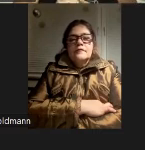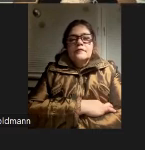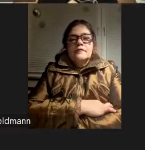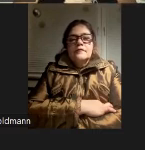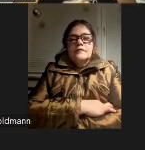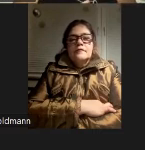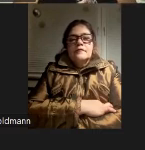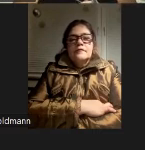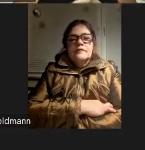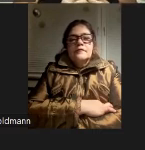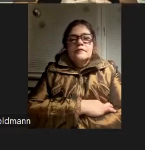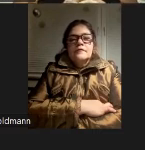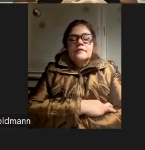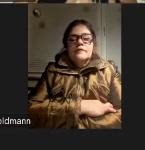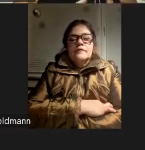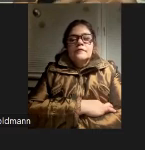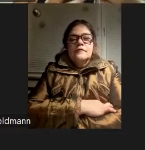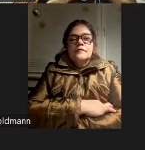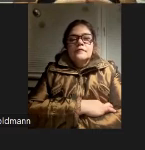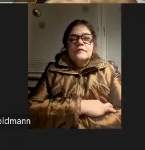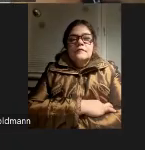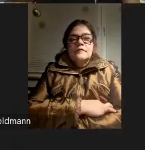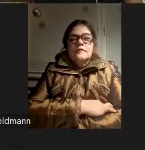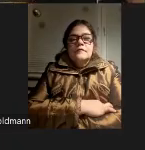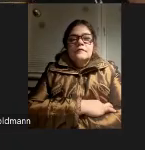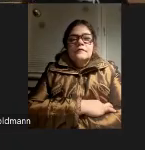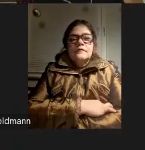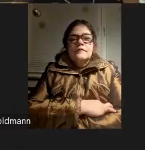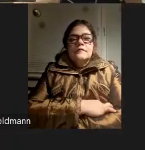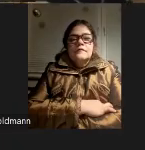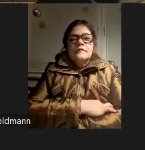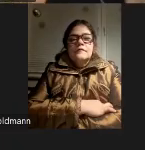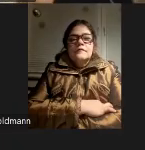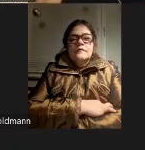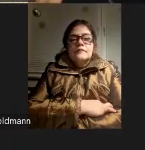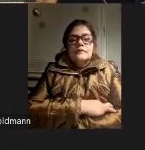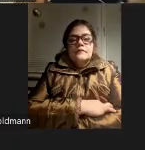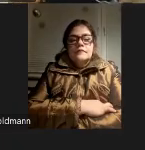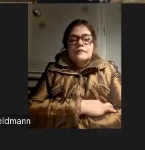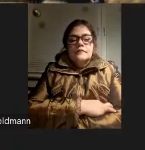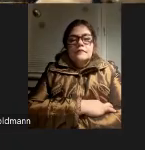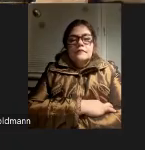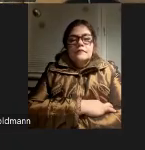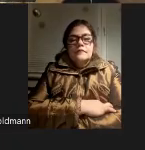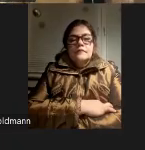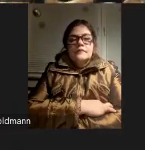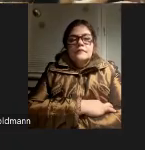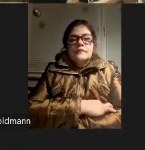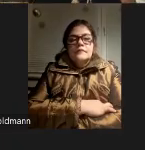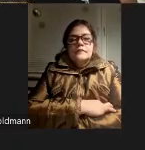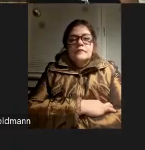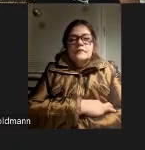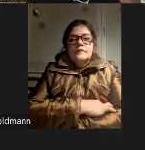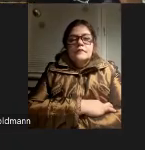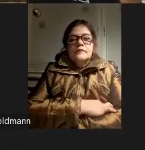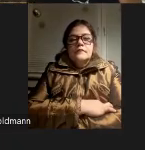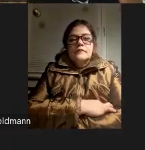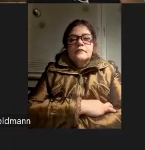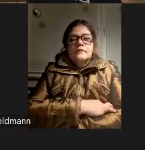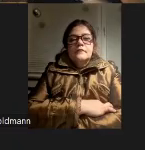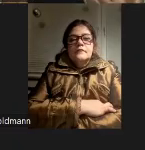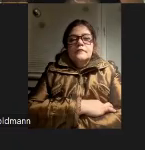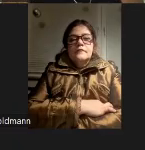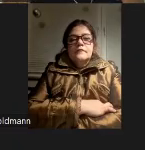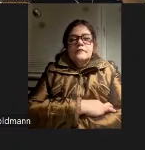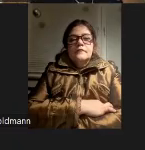interruptor aí sendo desligado, não que a gente desligue e que a gente tenha esse processo passivo, né?